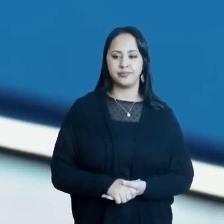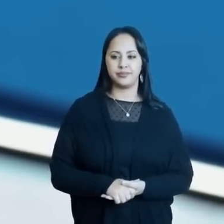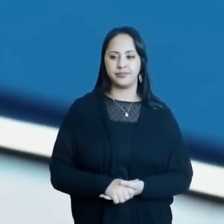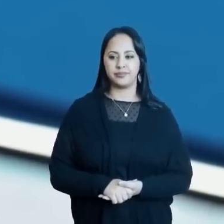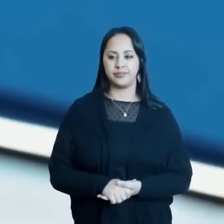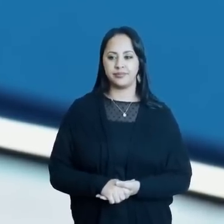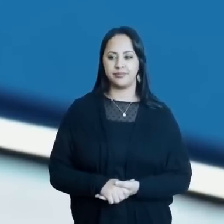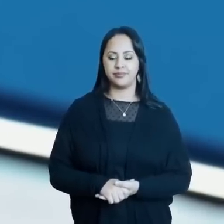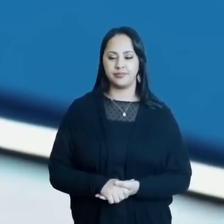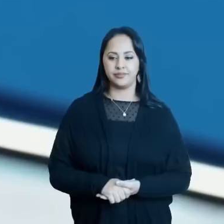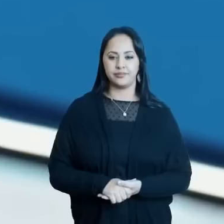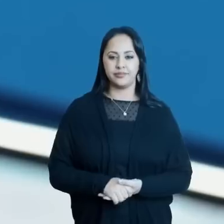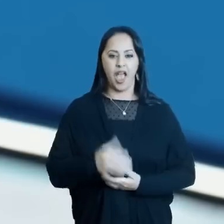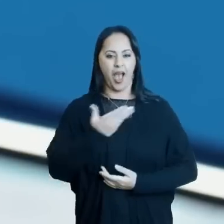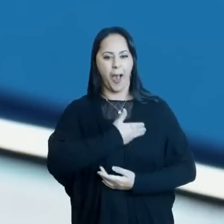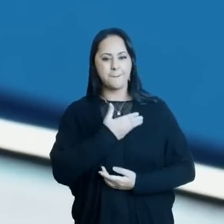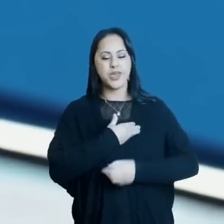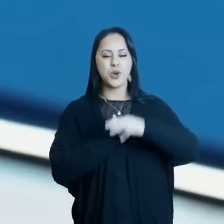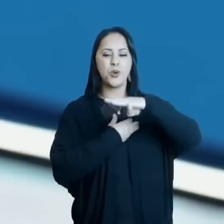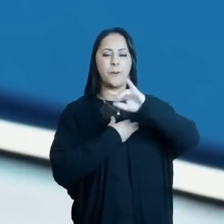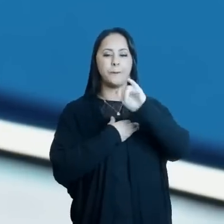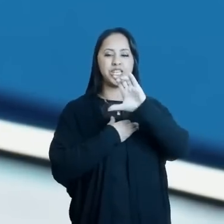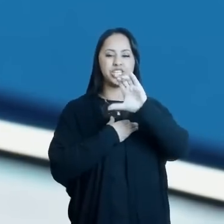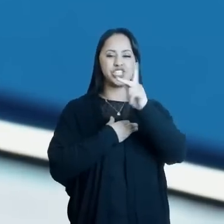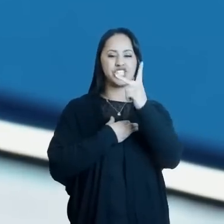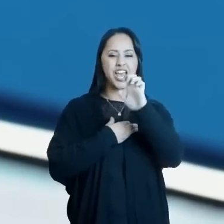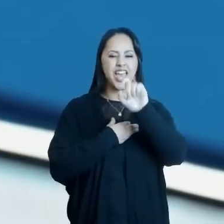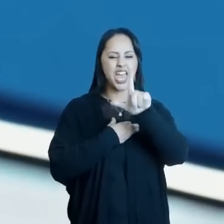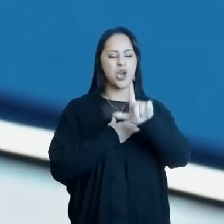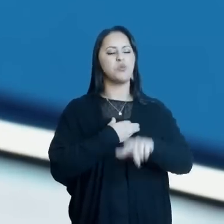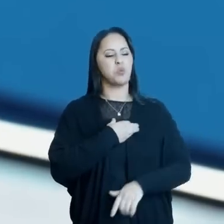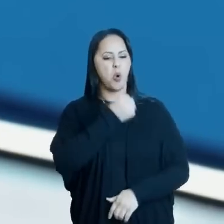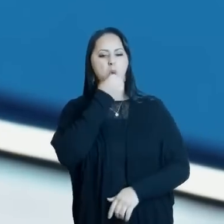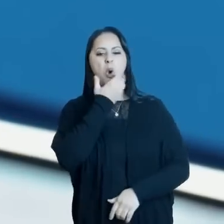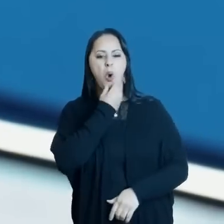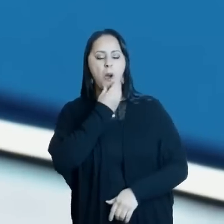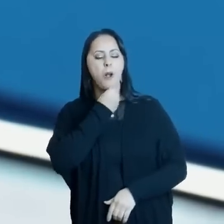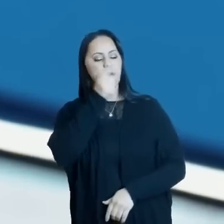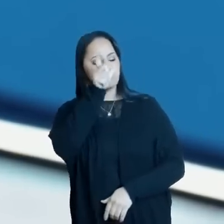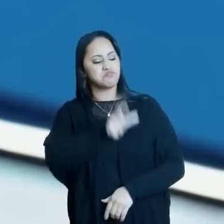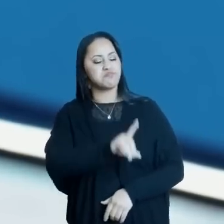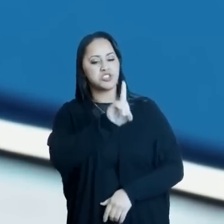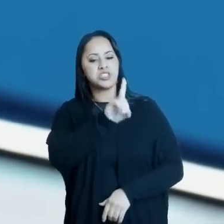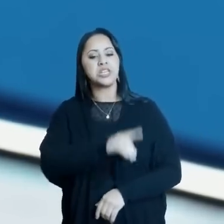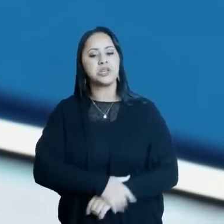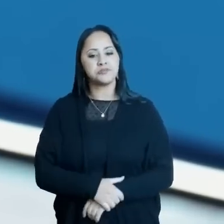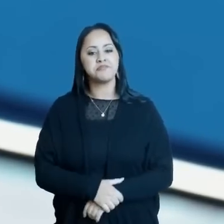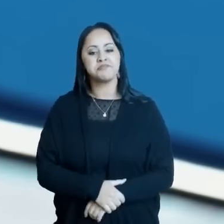Michael Torres na área, fala abençoado, homem de Deus.